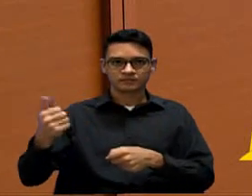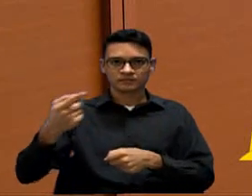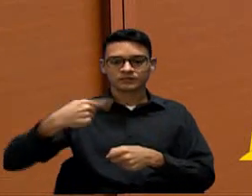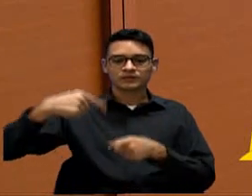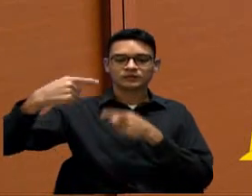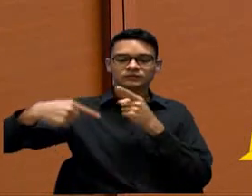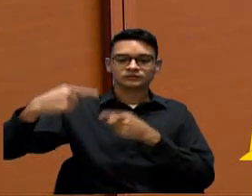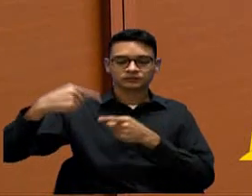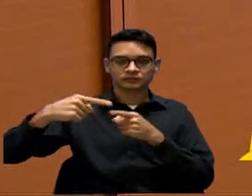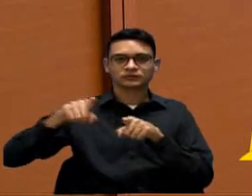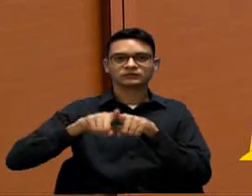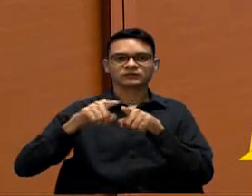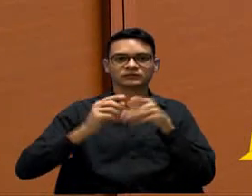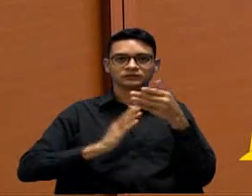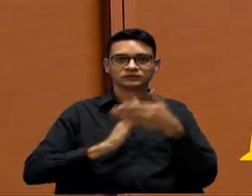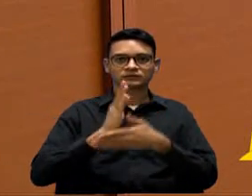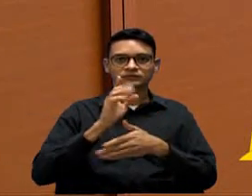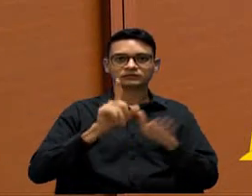e aprovamos a lei